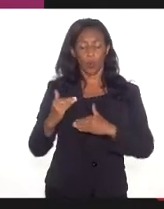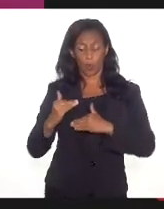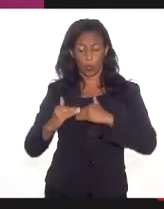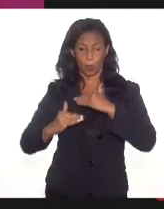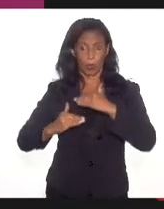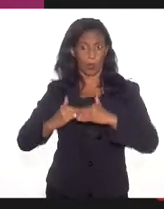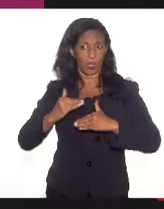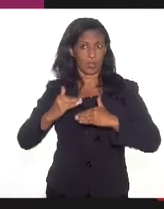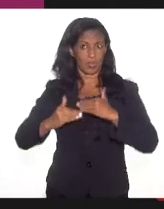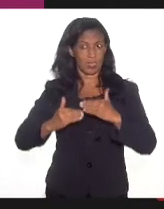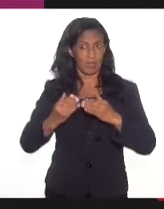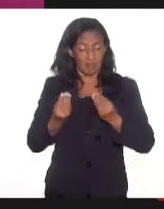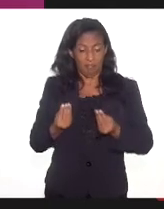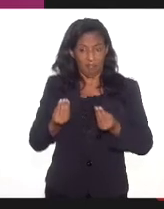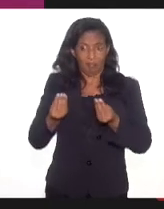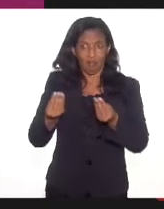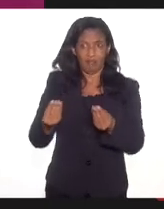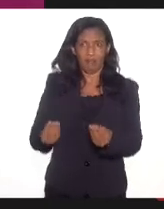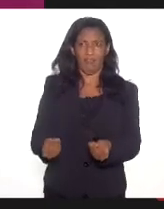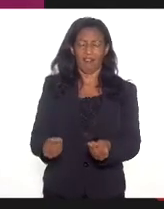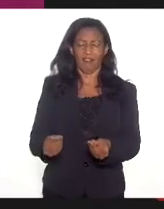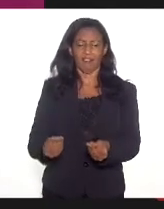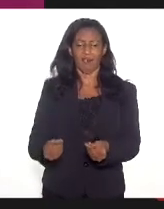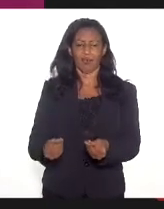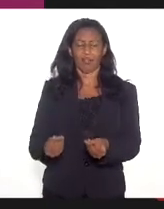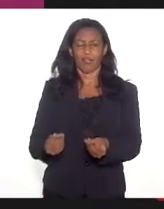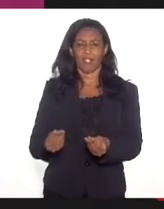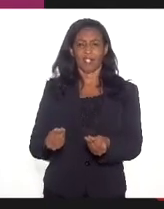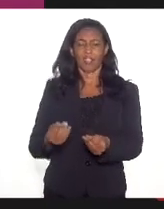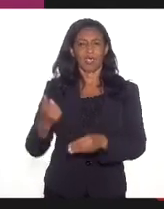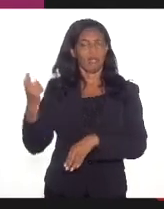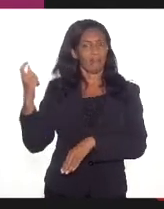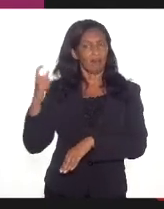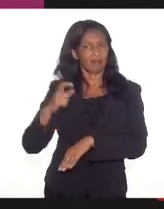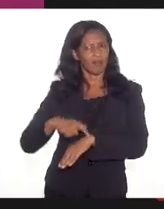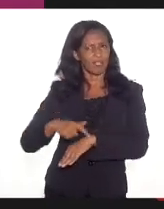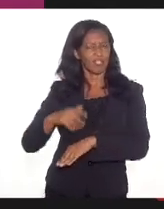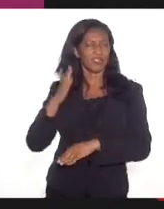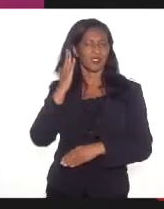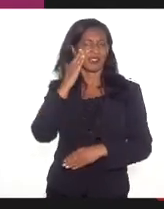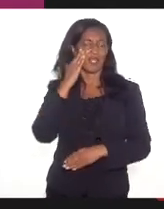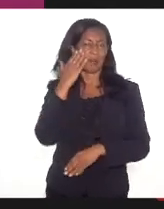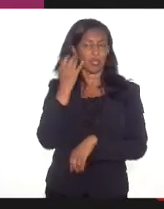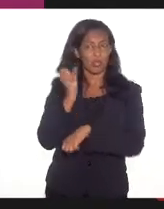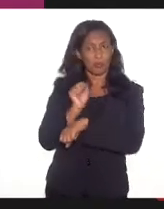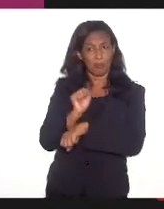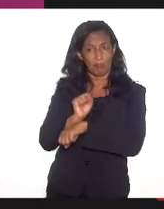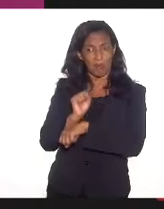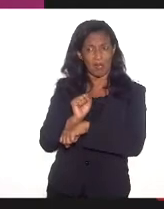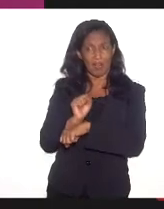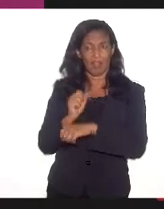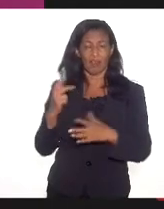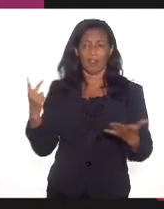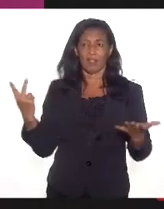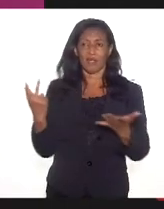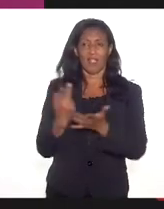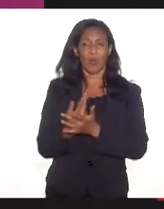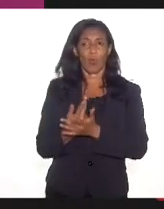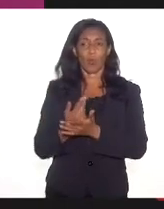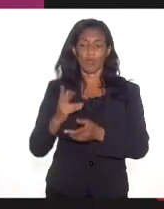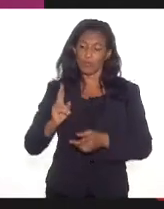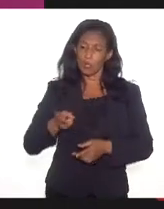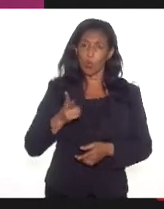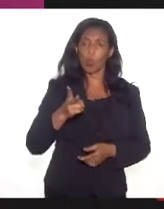ele estava dado e a intenção ali a gente esperava que a coisa não voltasse